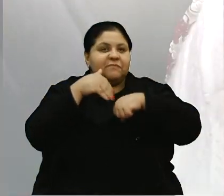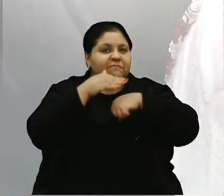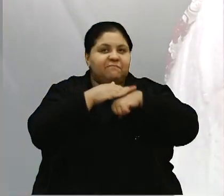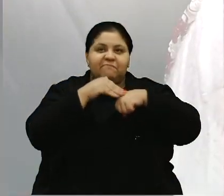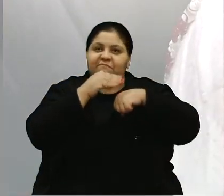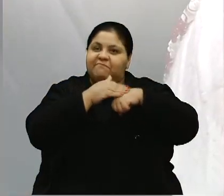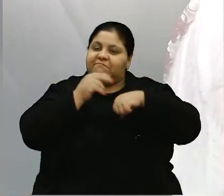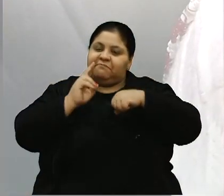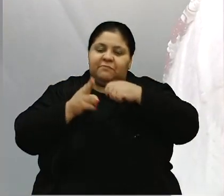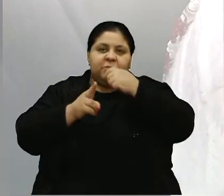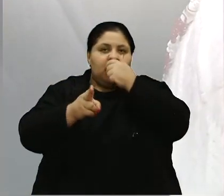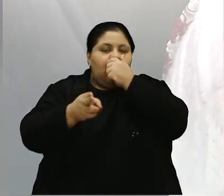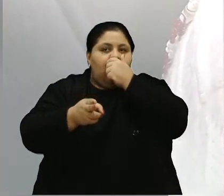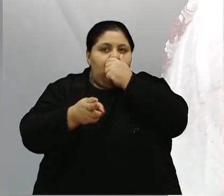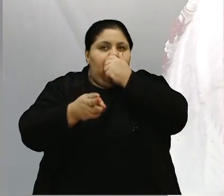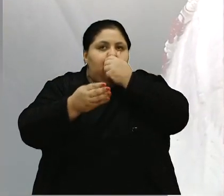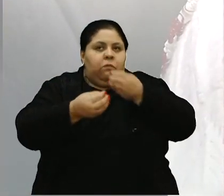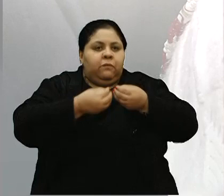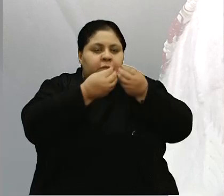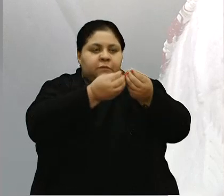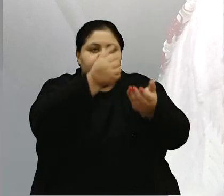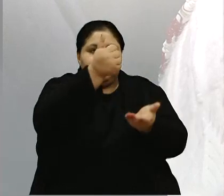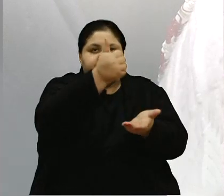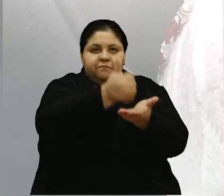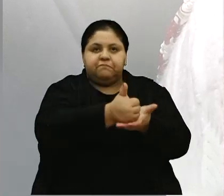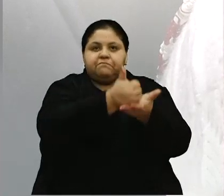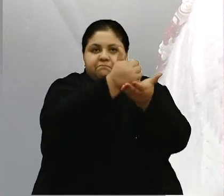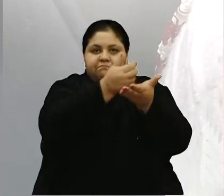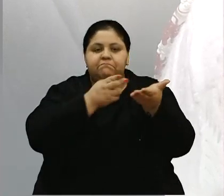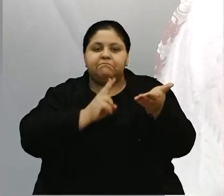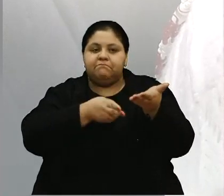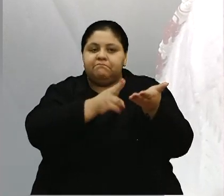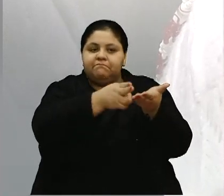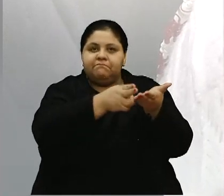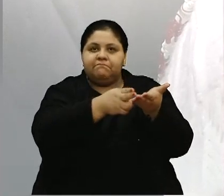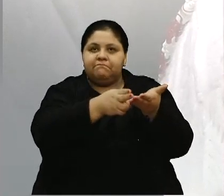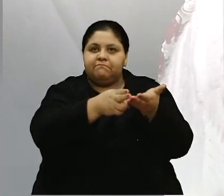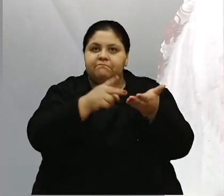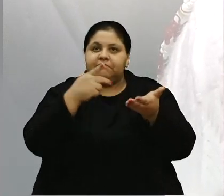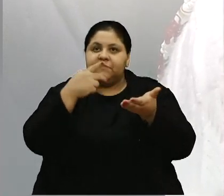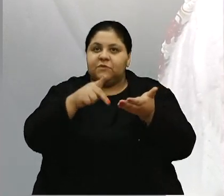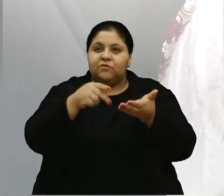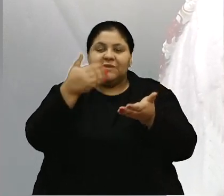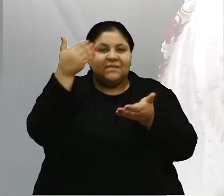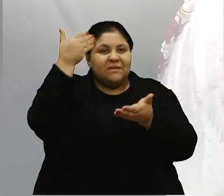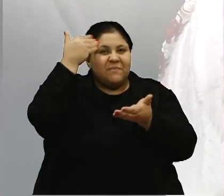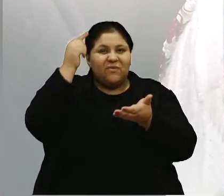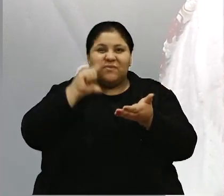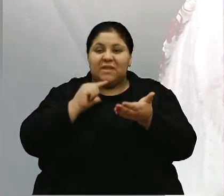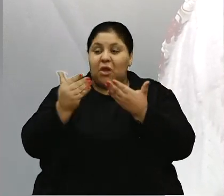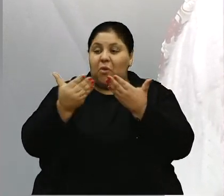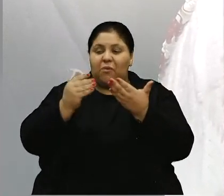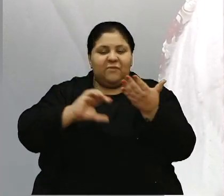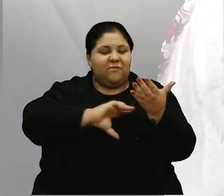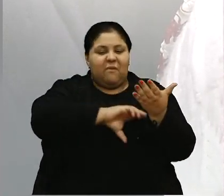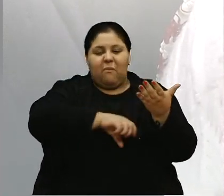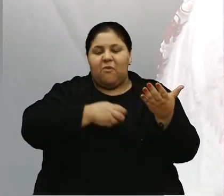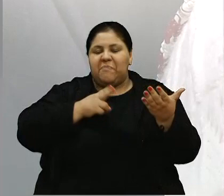limites, ela ofereceu seu apoio incondicional, sua sabedoria incomparável e seu amor